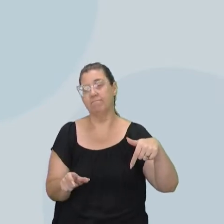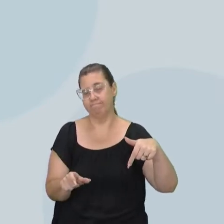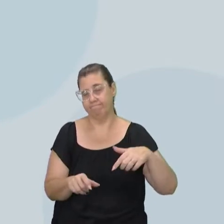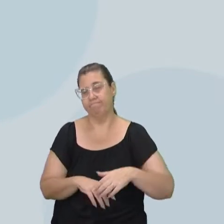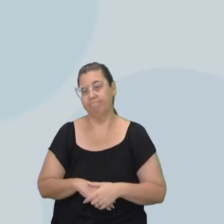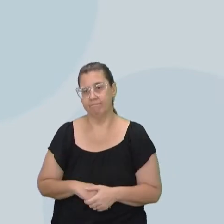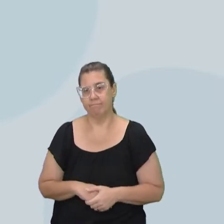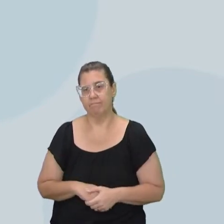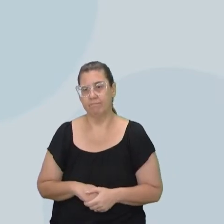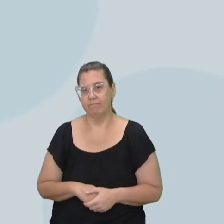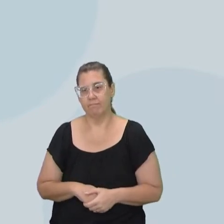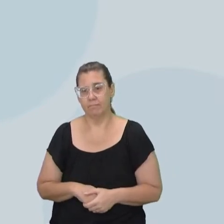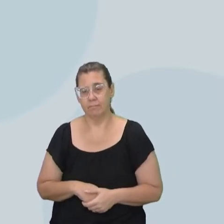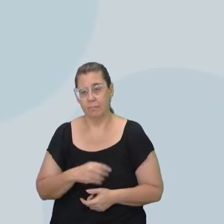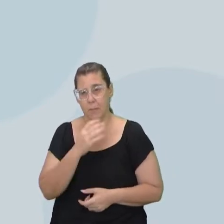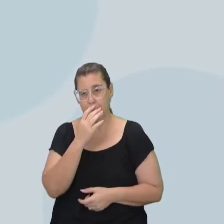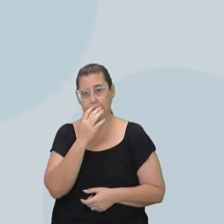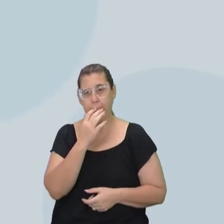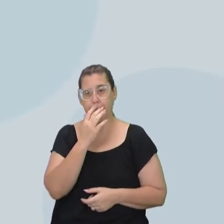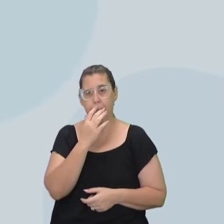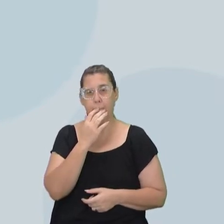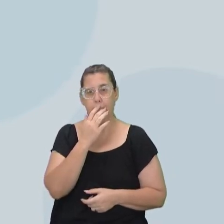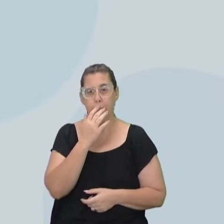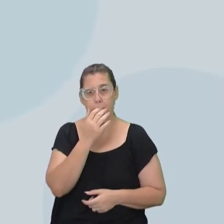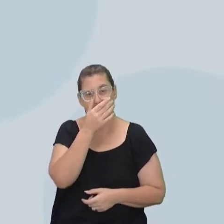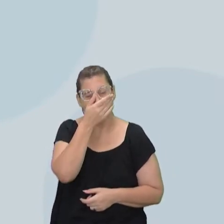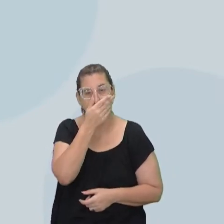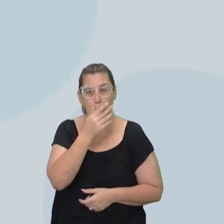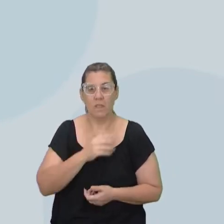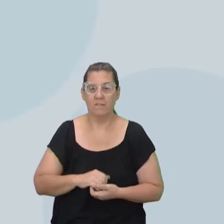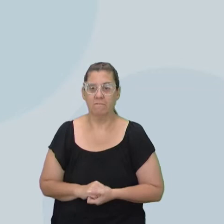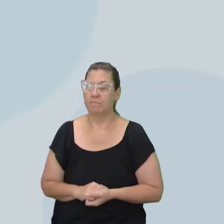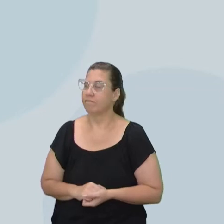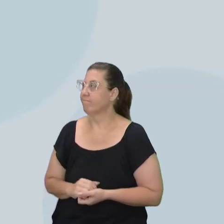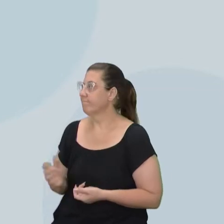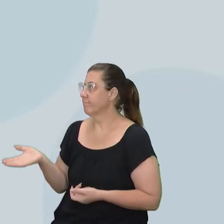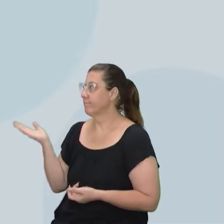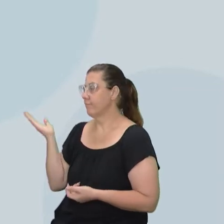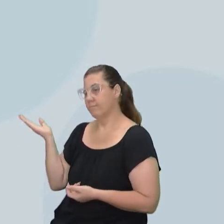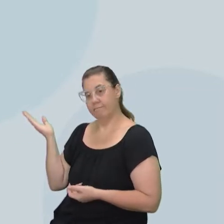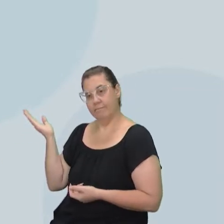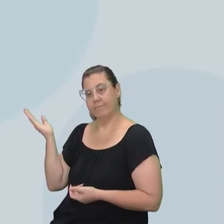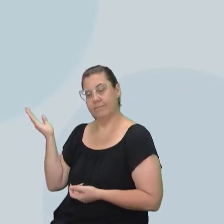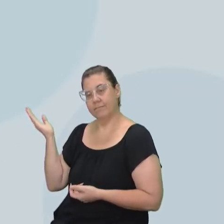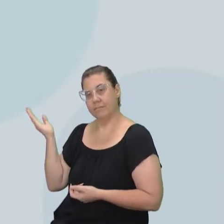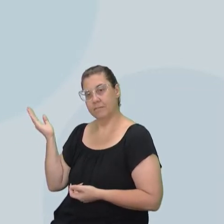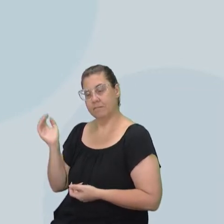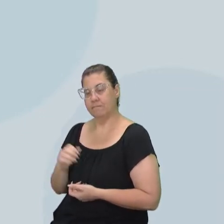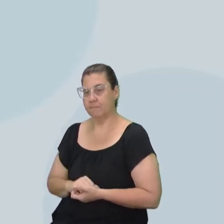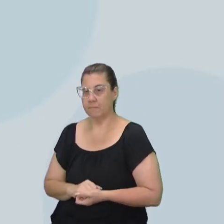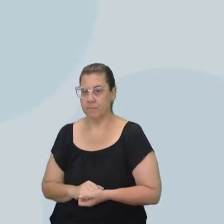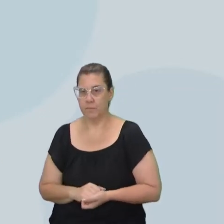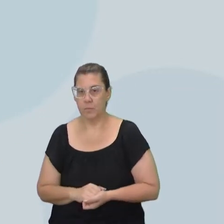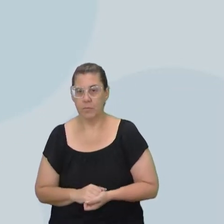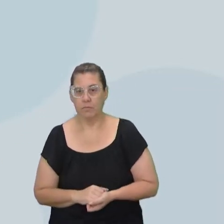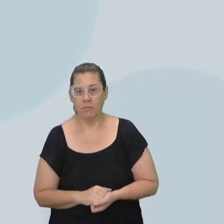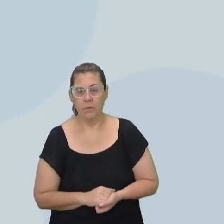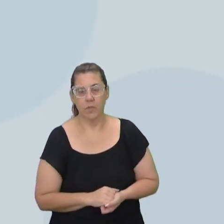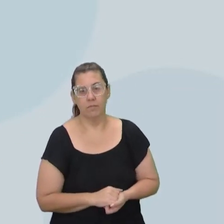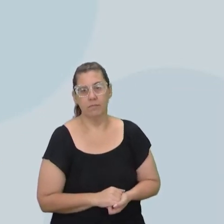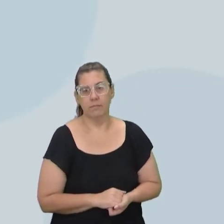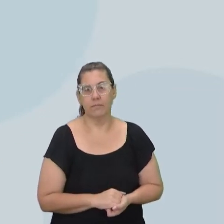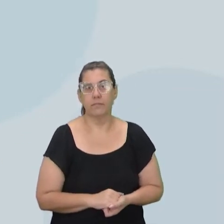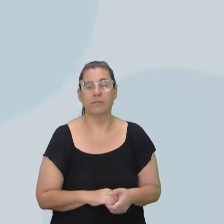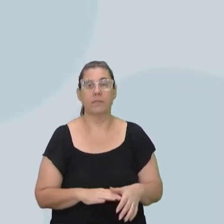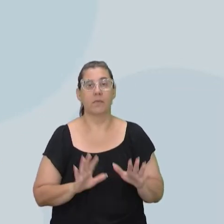pessoas, certo? 2 terremotos atingem o Iraque, matando pelo menos 27 pessoas. Olha só, quando eu falo